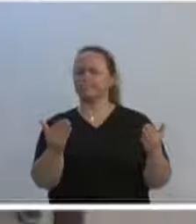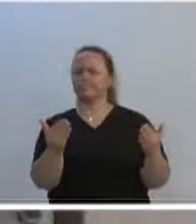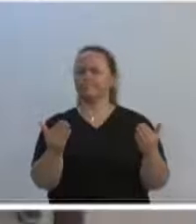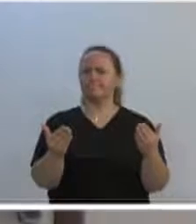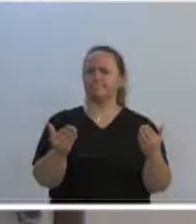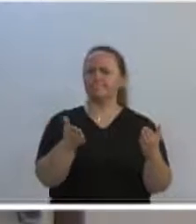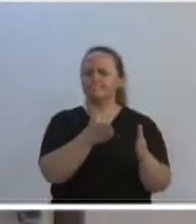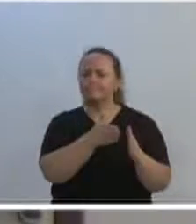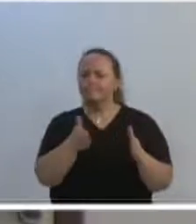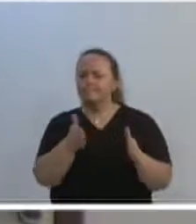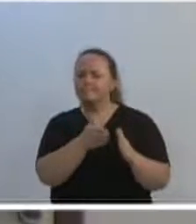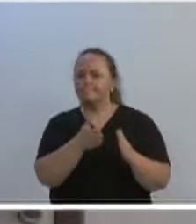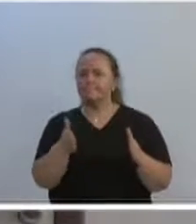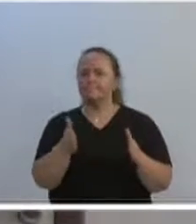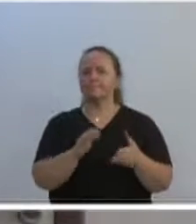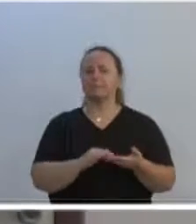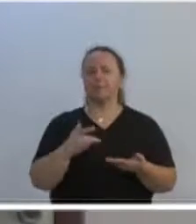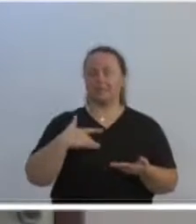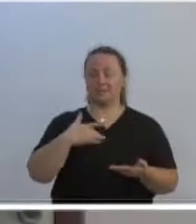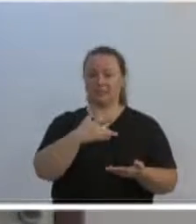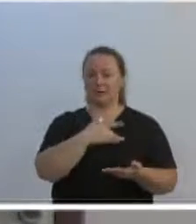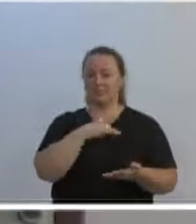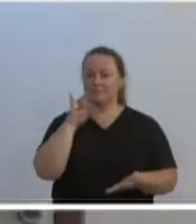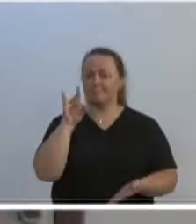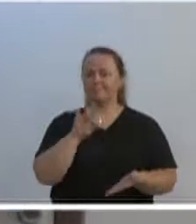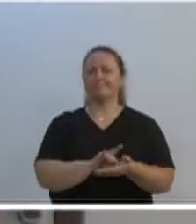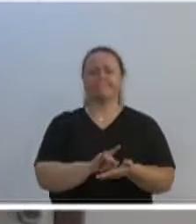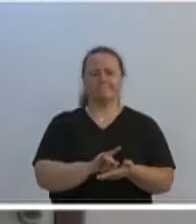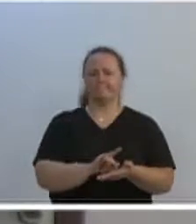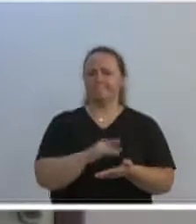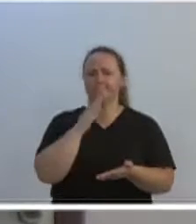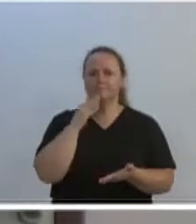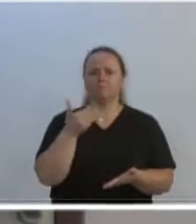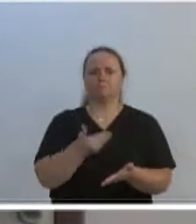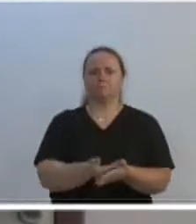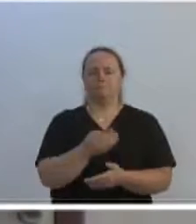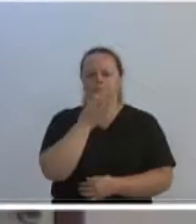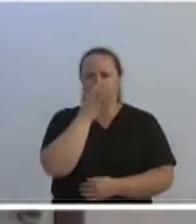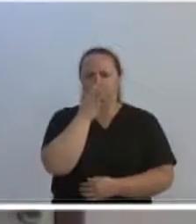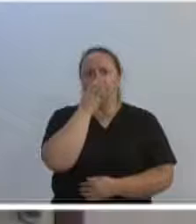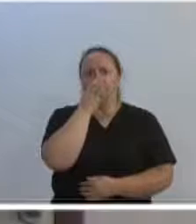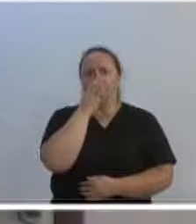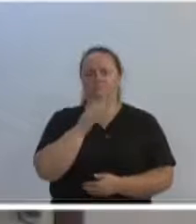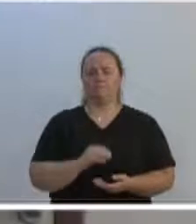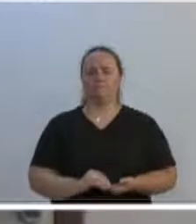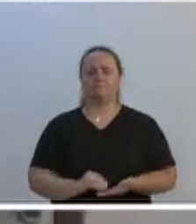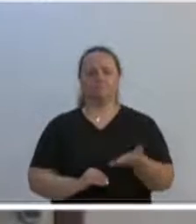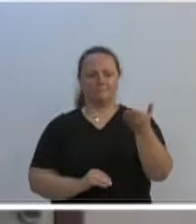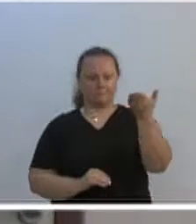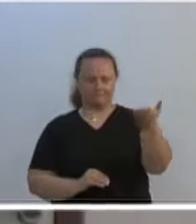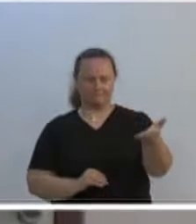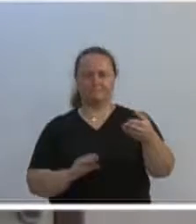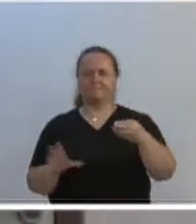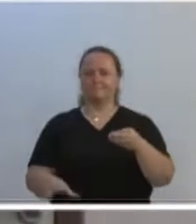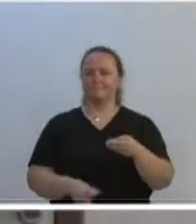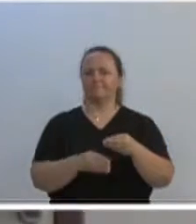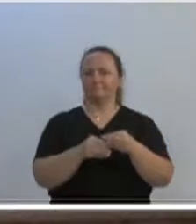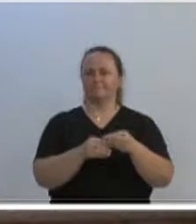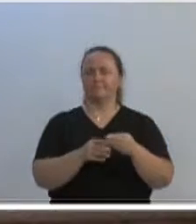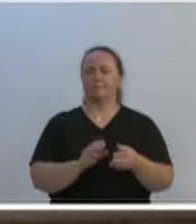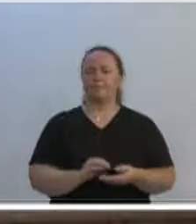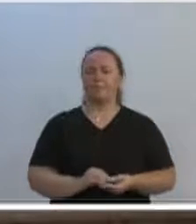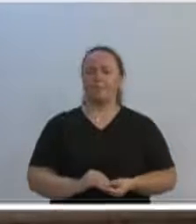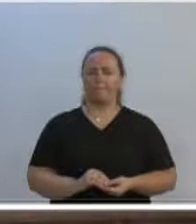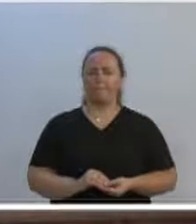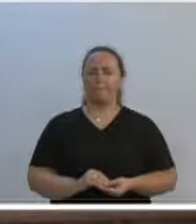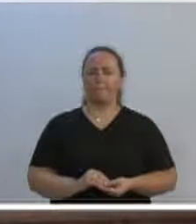segundo quadrimestre da saúde são, de fato, estarrecedores e impressionantes. Conceda a parte a Vossa Excelência. Com autorização do